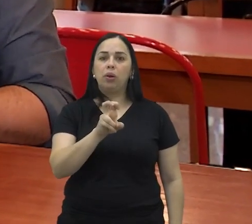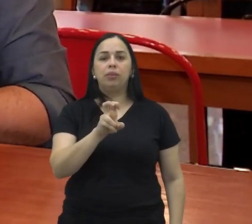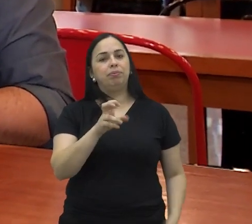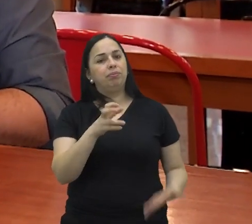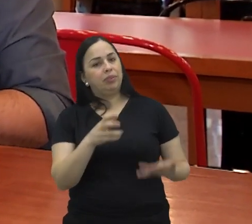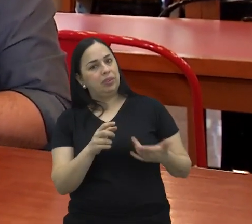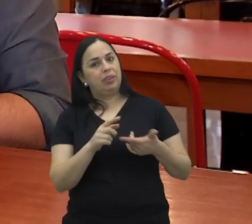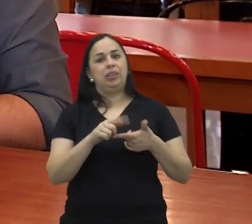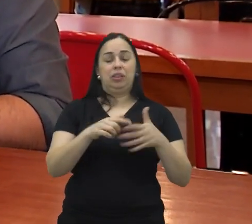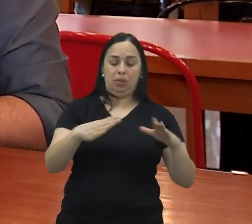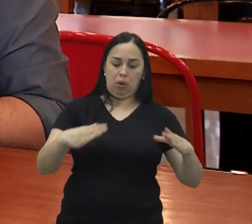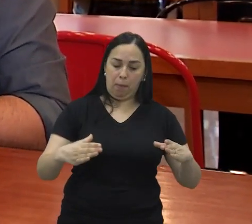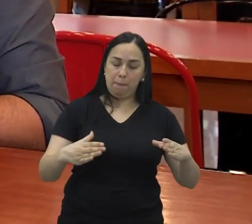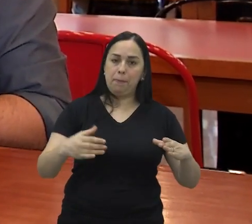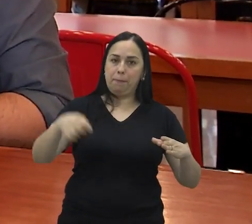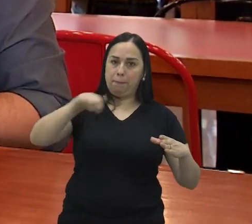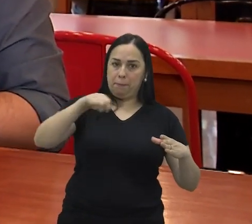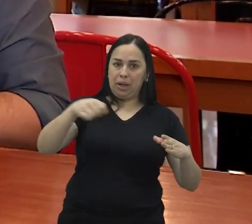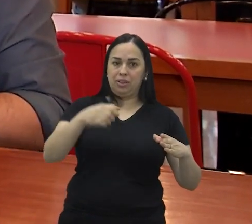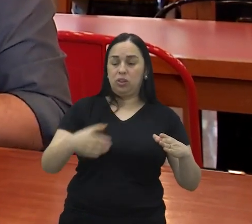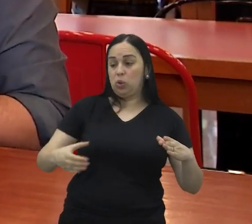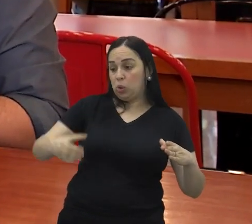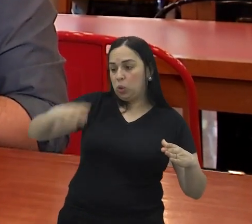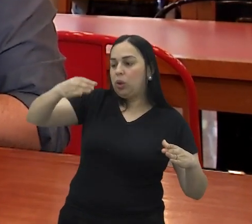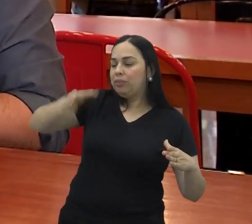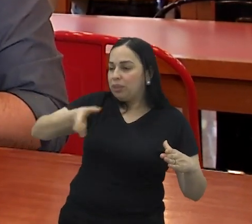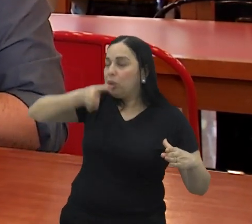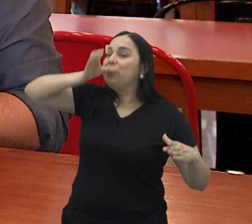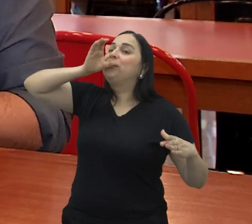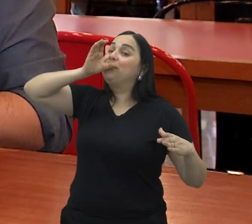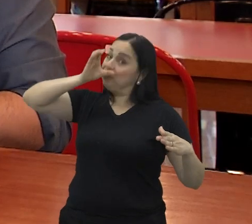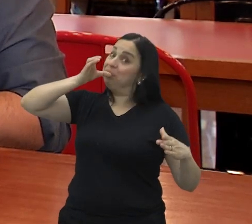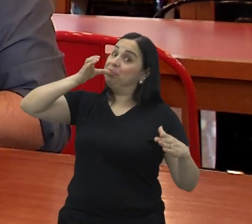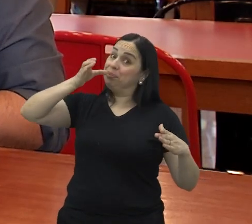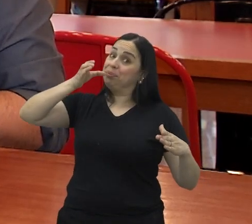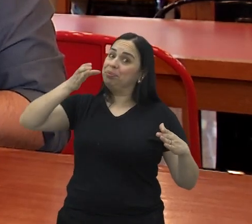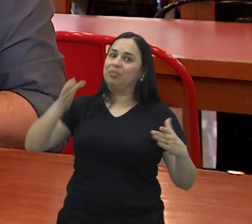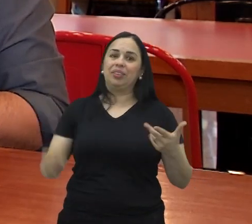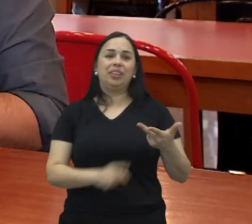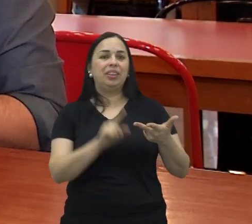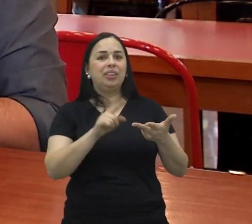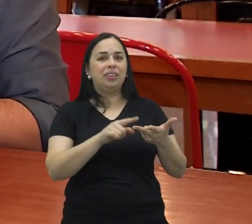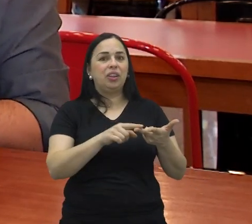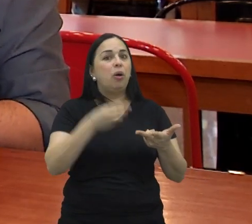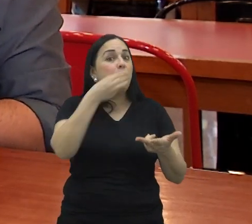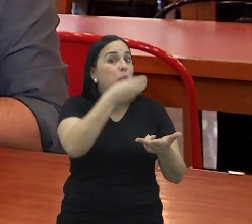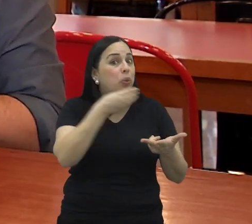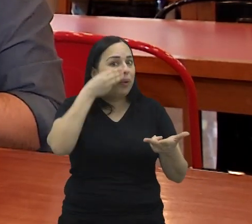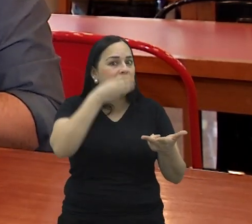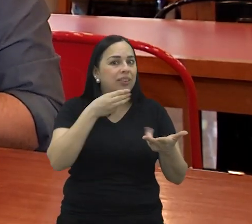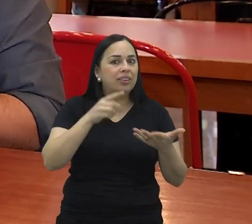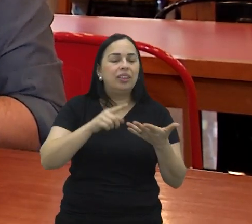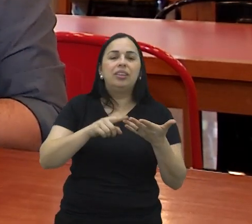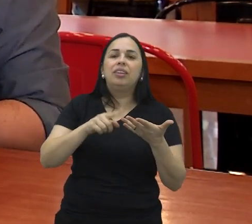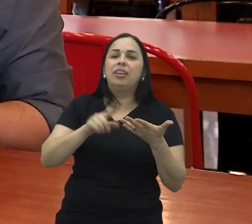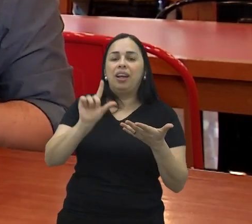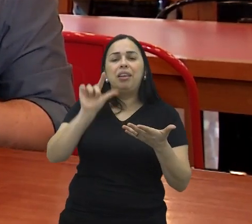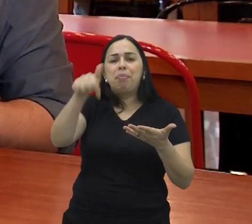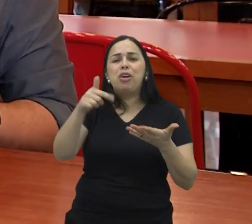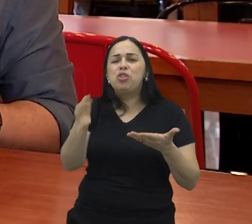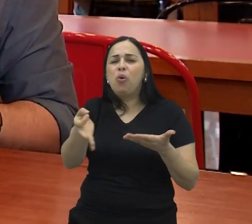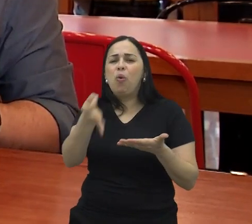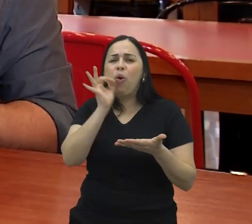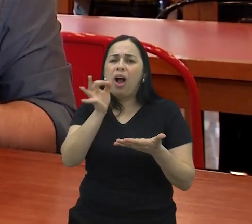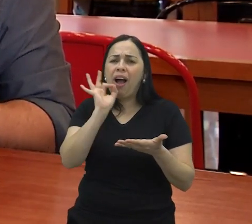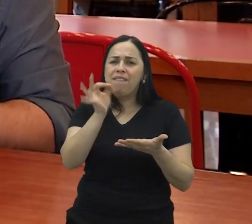50,25. Esse valor leva em conta o prato principal, uma bebida para acompanhar, nesse caso um suco de laranja, uma sobremesa e